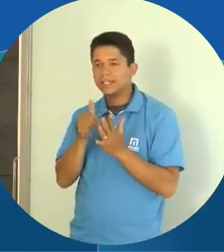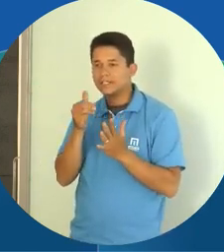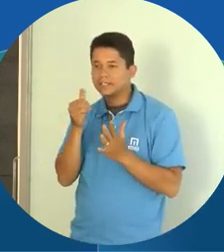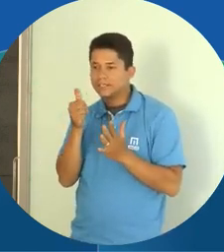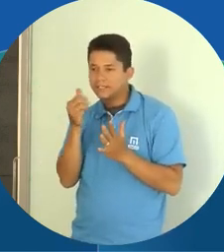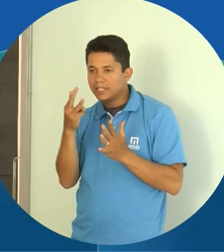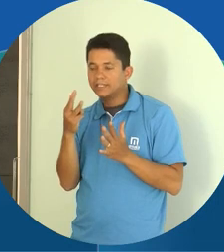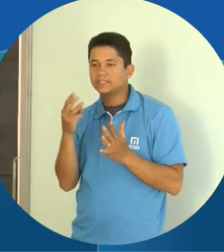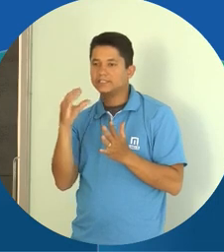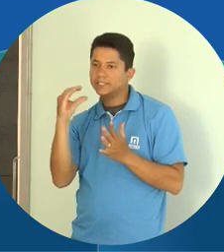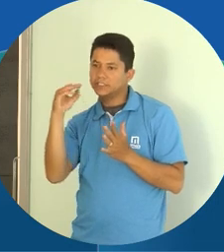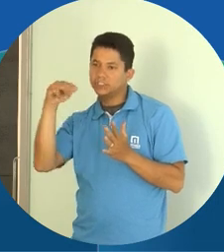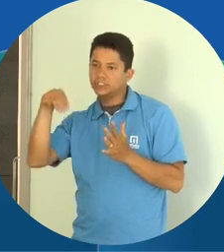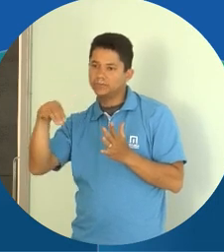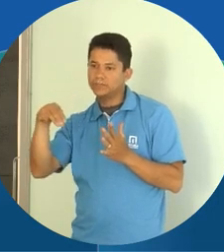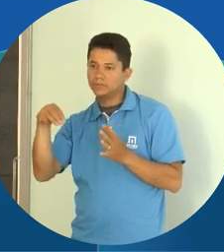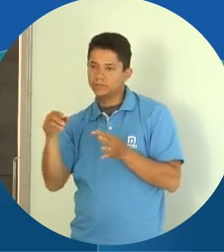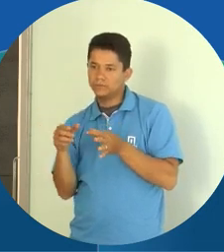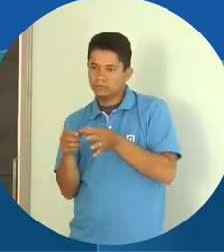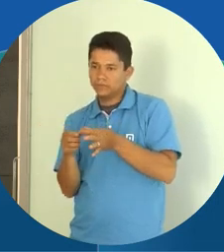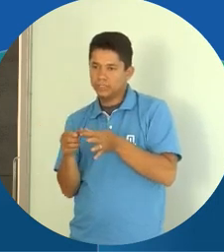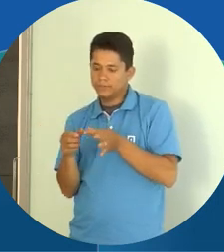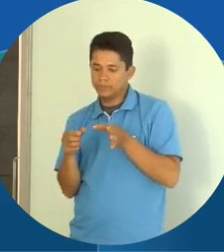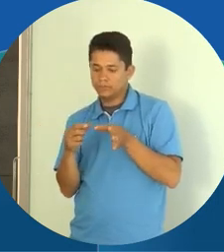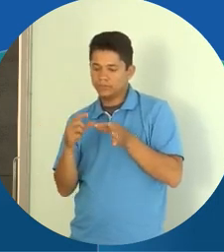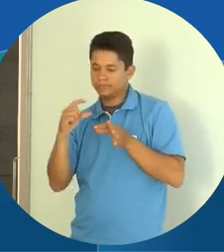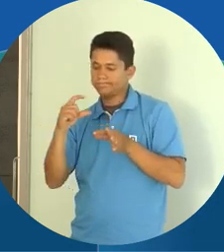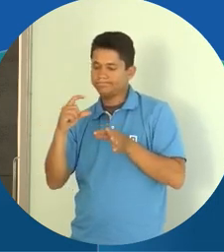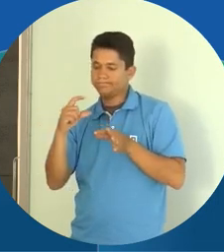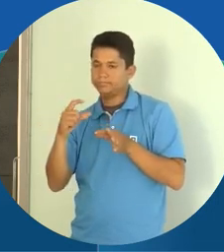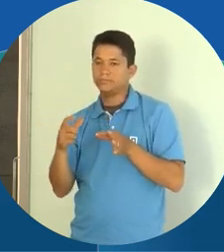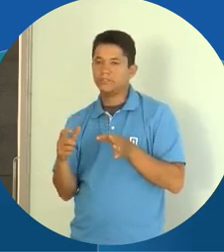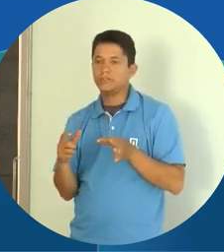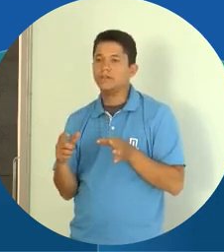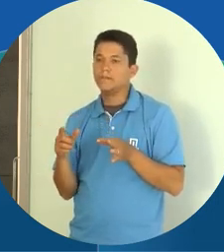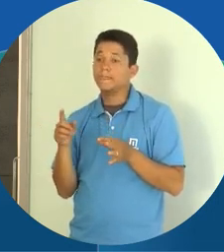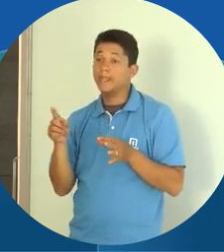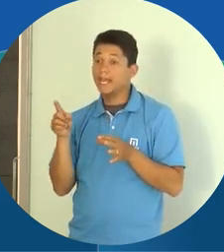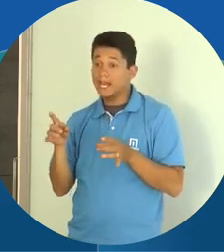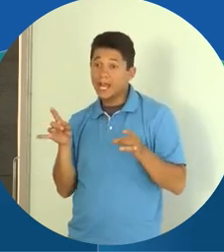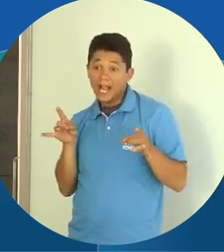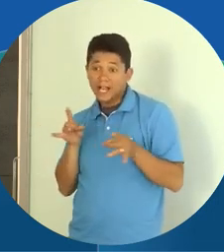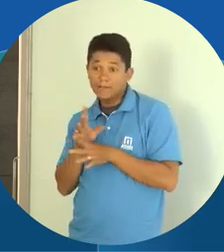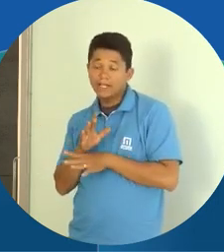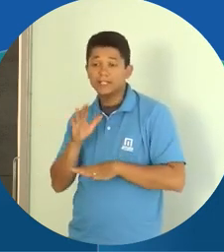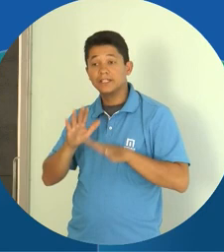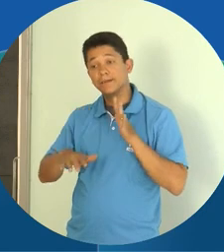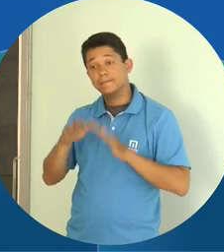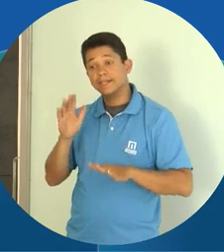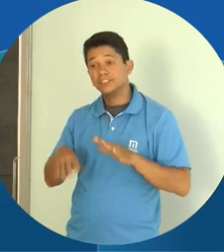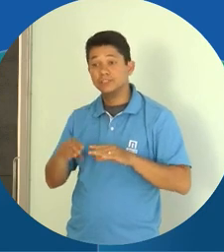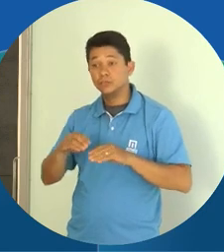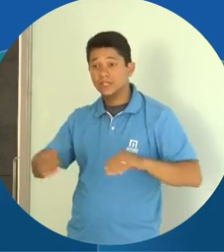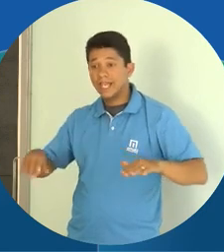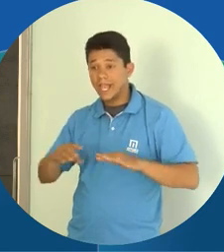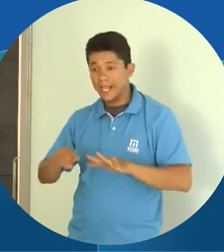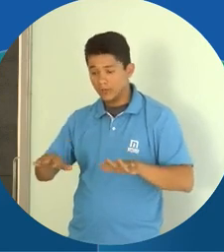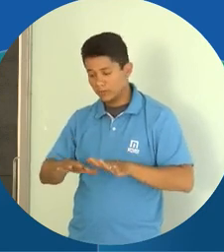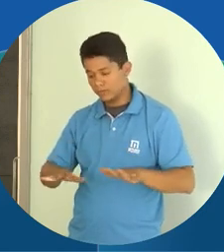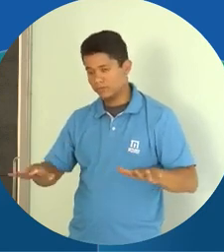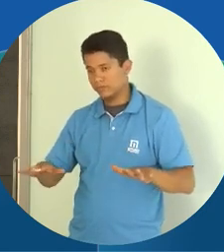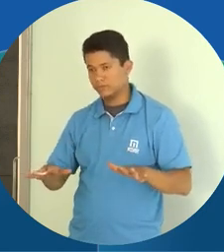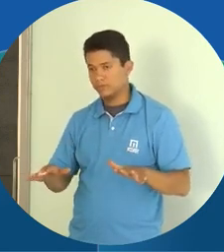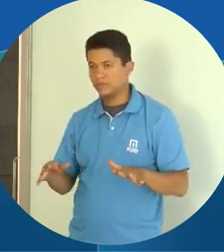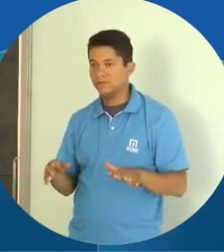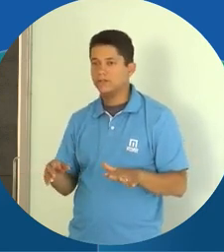depois, a estaca acabada, nós vamos ver que ela vai depender muito do terreno, mas o bulbo que ela gera, dependendo da pressão